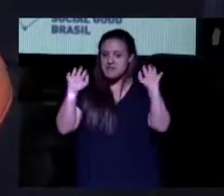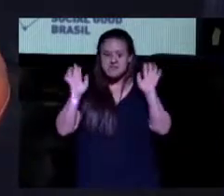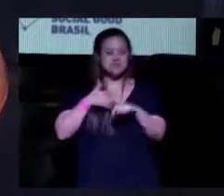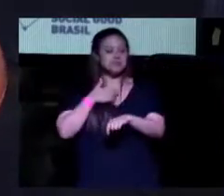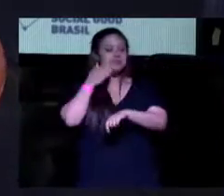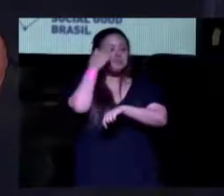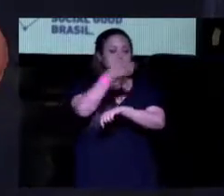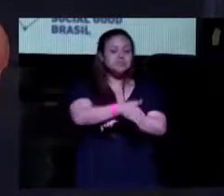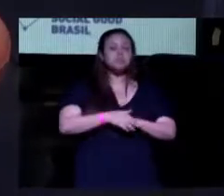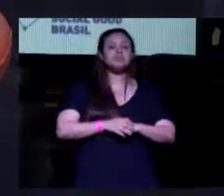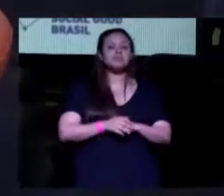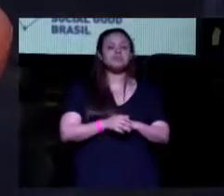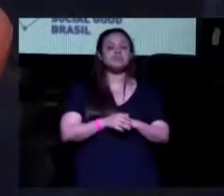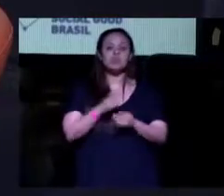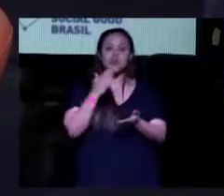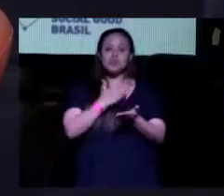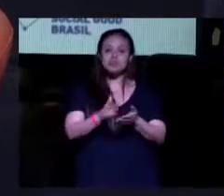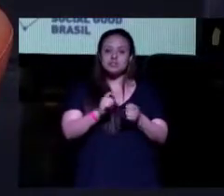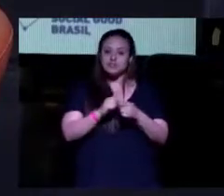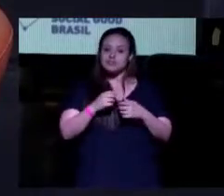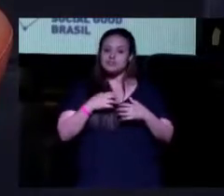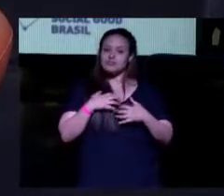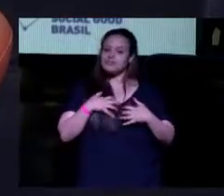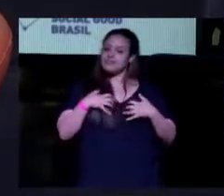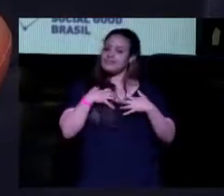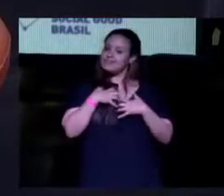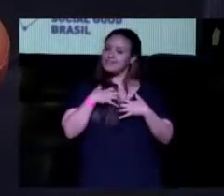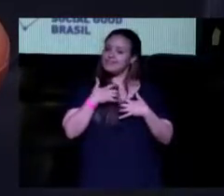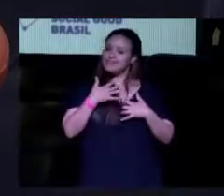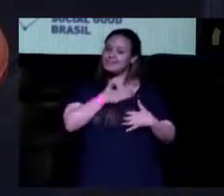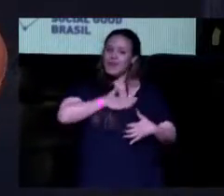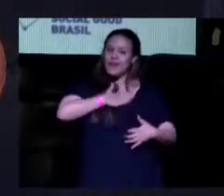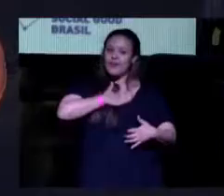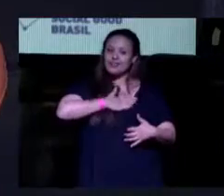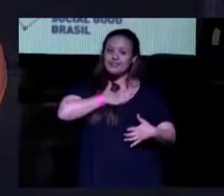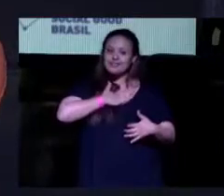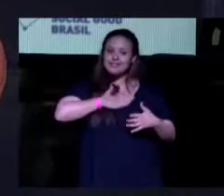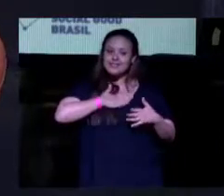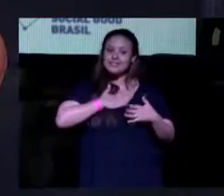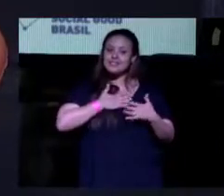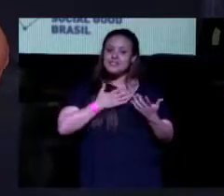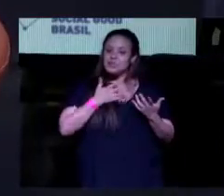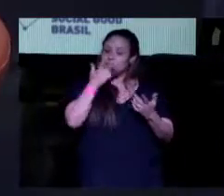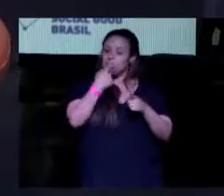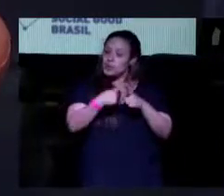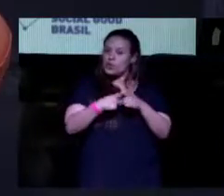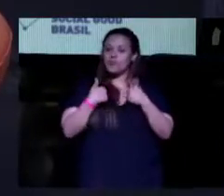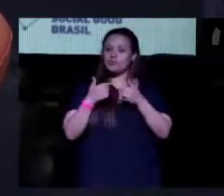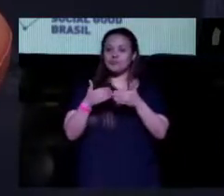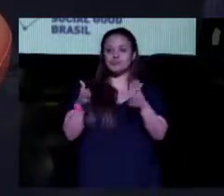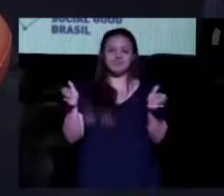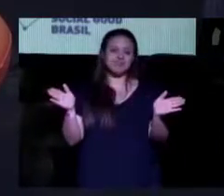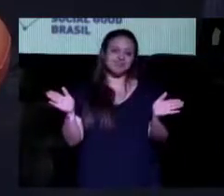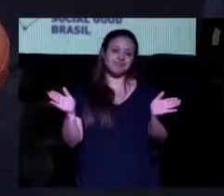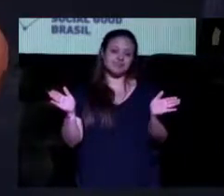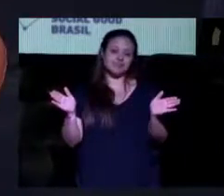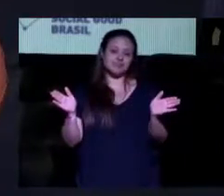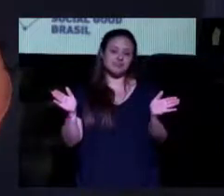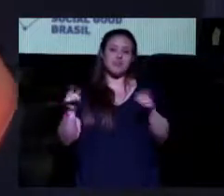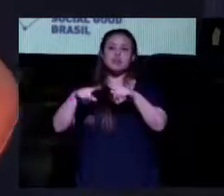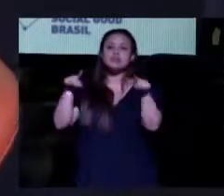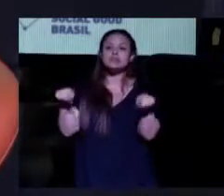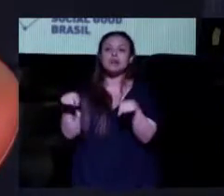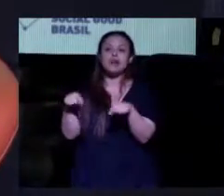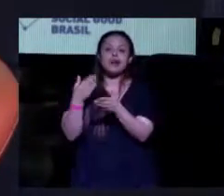eu comecei a fazer e aí me encantei. Então, acho que é possibilitar as pessoas a se encantarem com coisas que estão fora do comum, fora da sala de aula